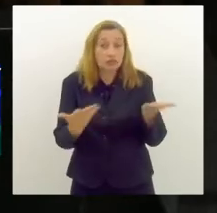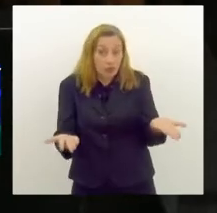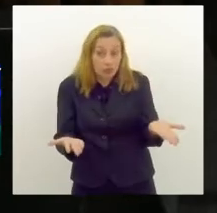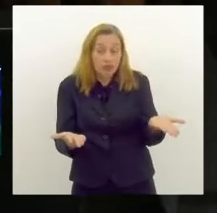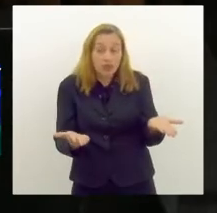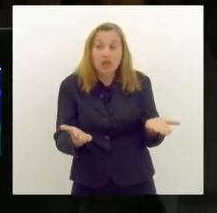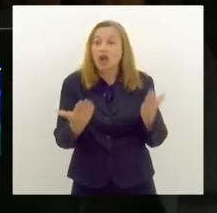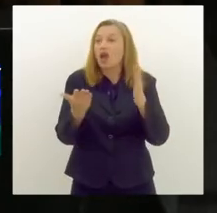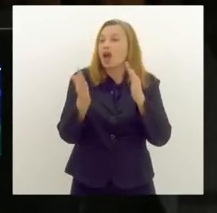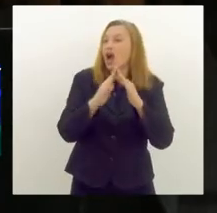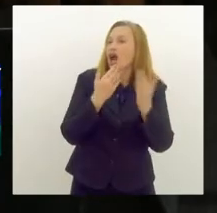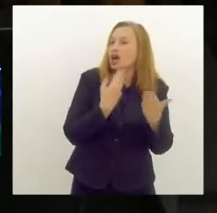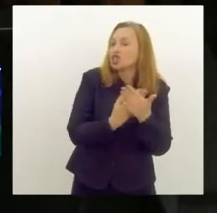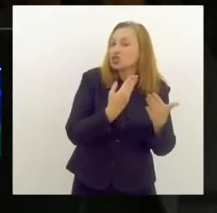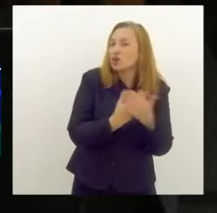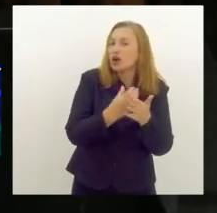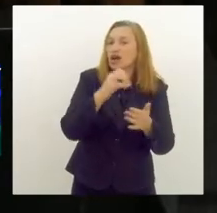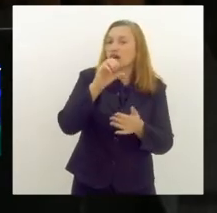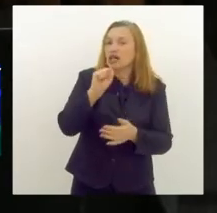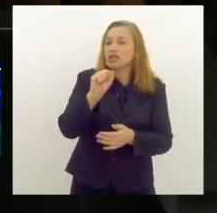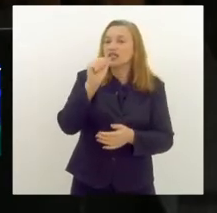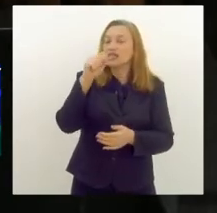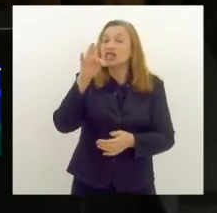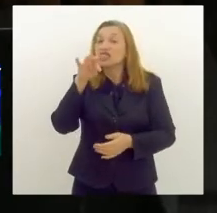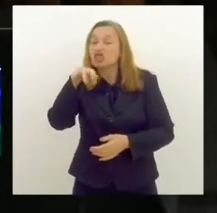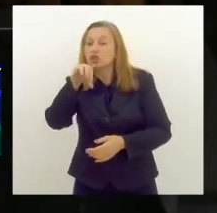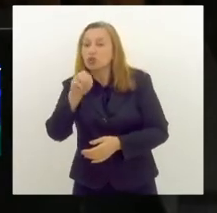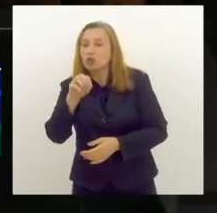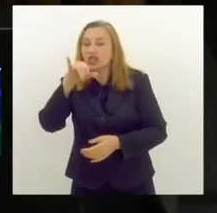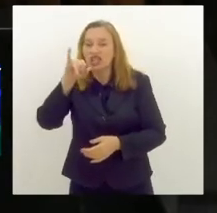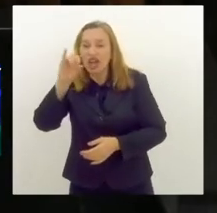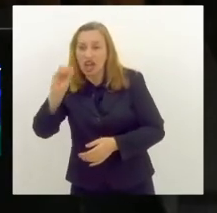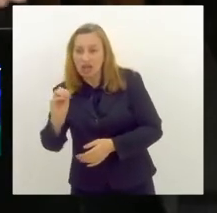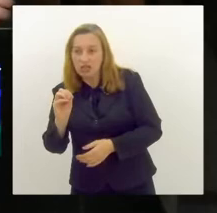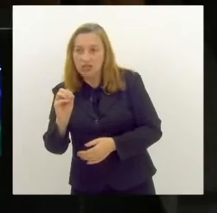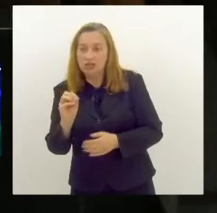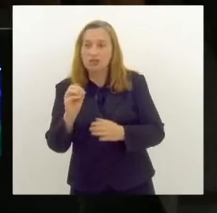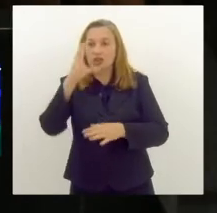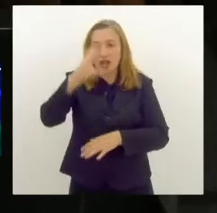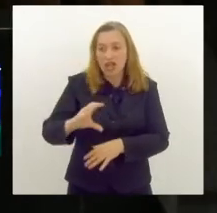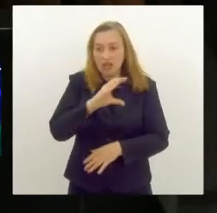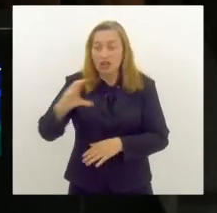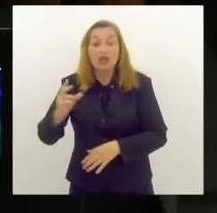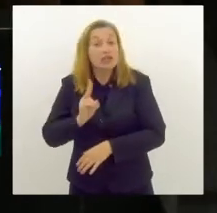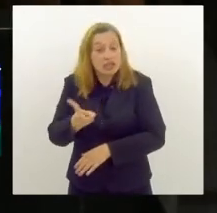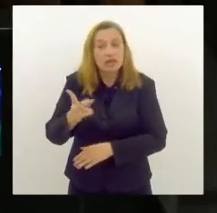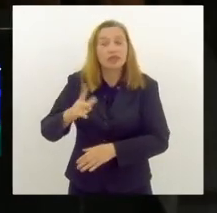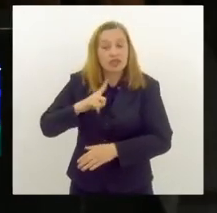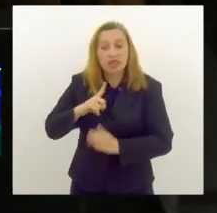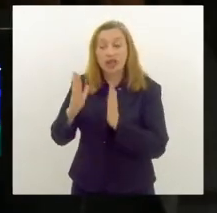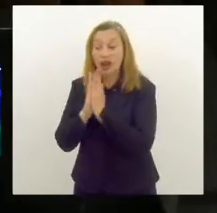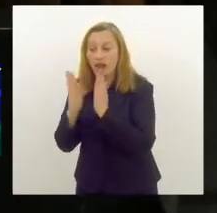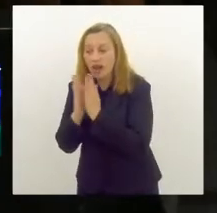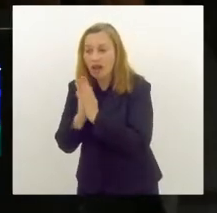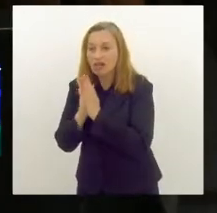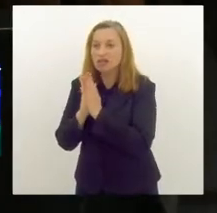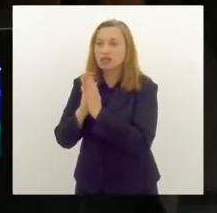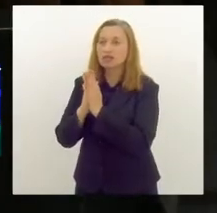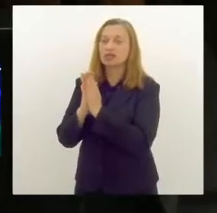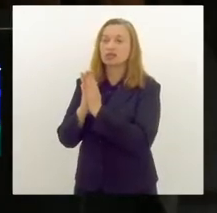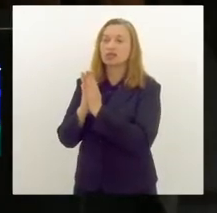Os colégios Santo Inácio, colégios católicos, sempre tem uma reza, sempre tem alguma coisa ligada, um desenho na